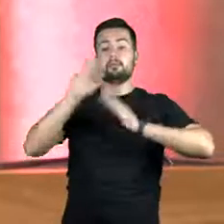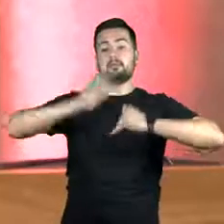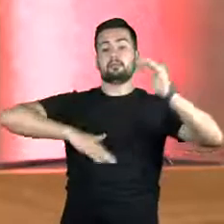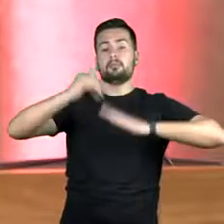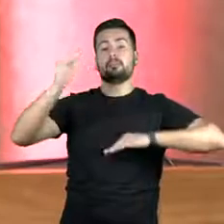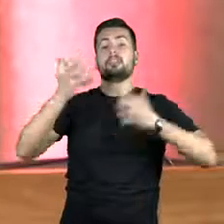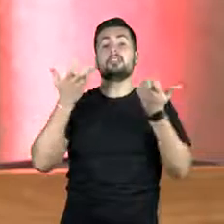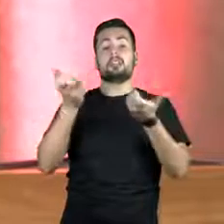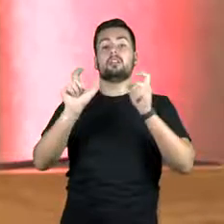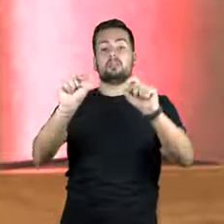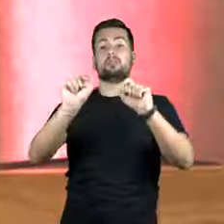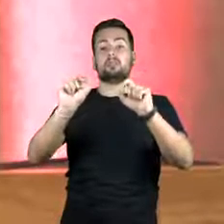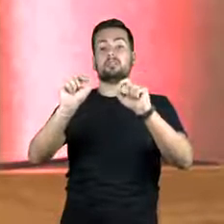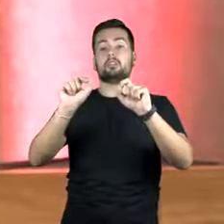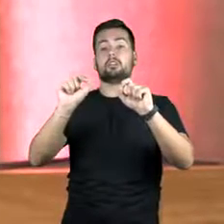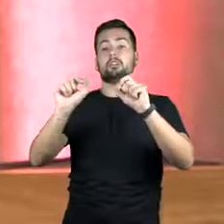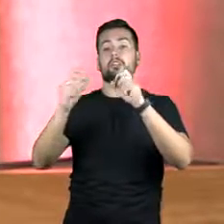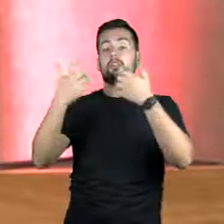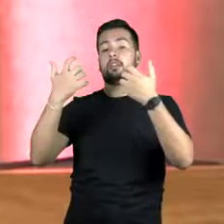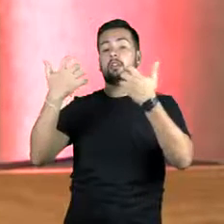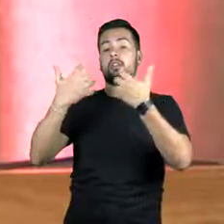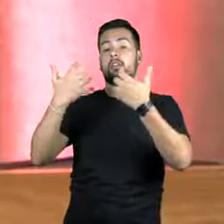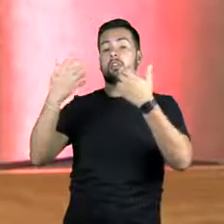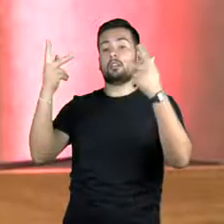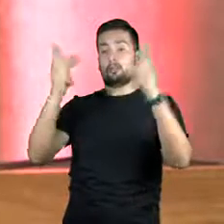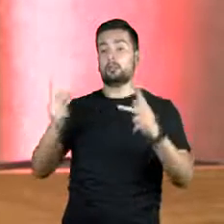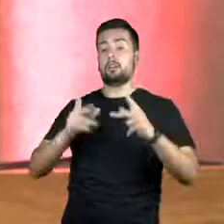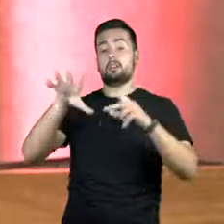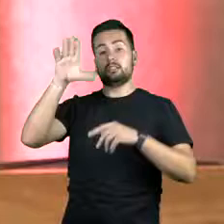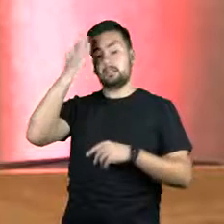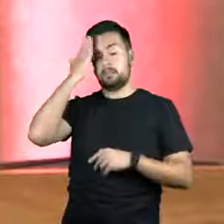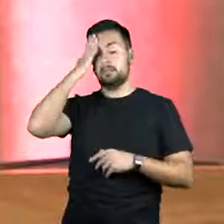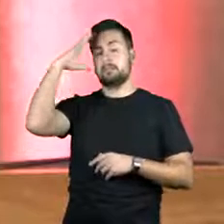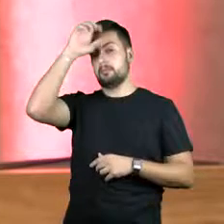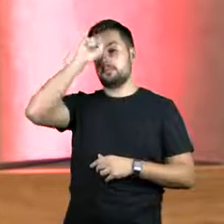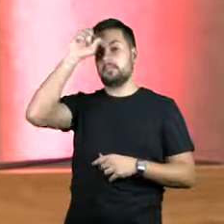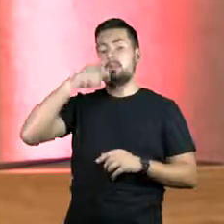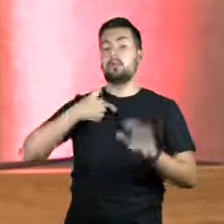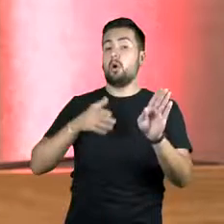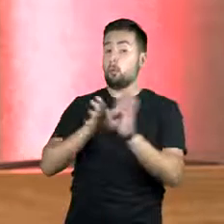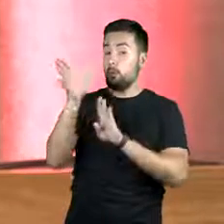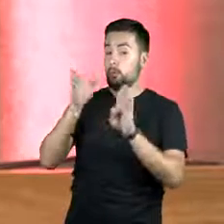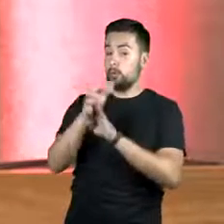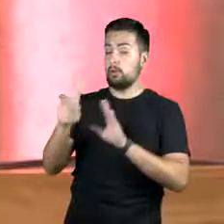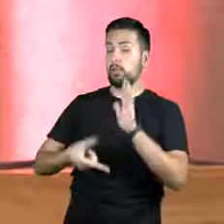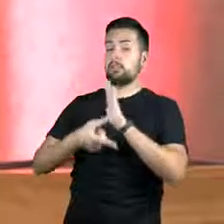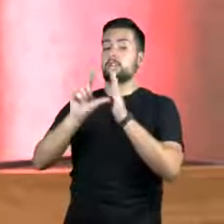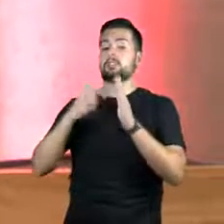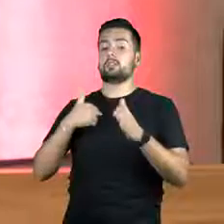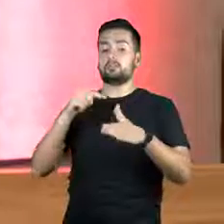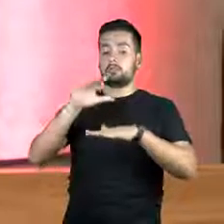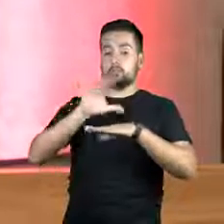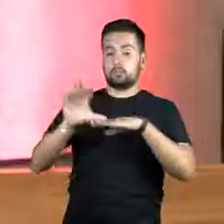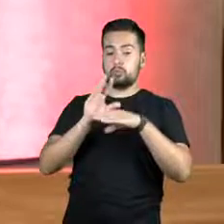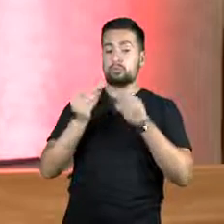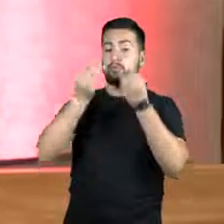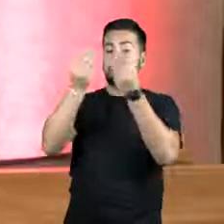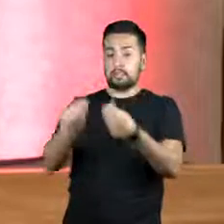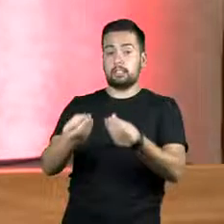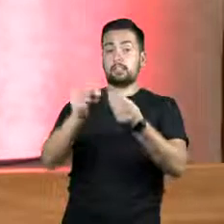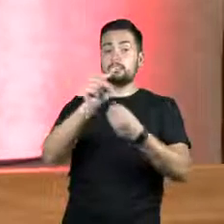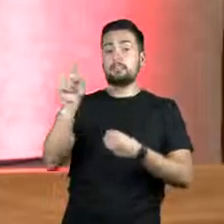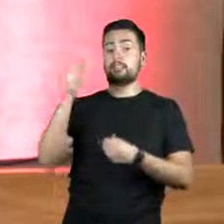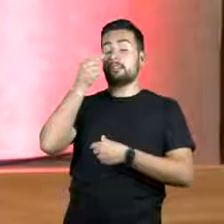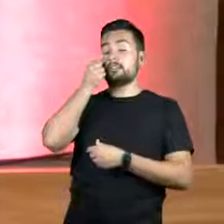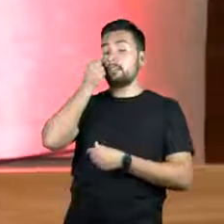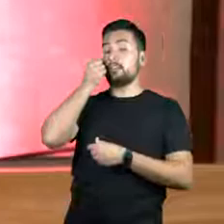quiseram dominar a ferramenta. Porém, eu sempre recomendo, antes mesmo de oferecer o serviço, que eles